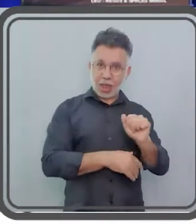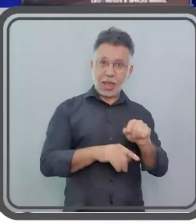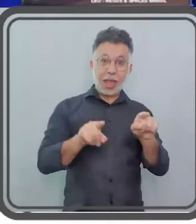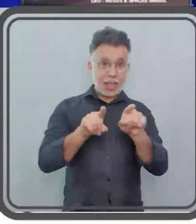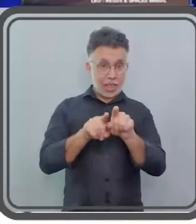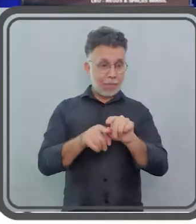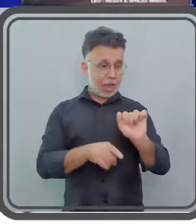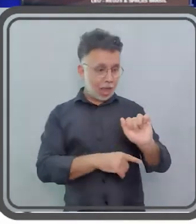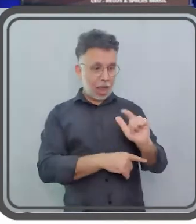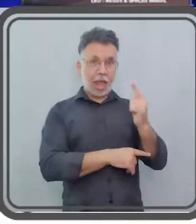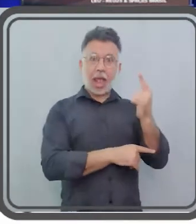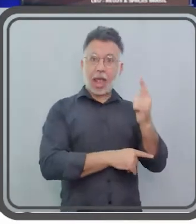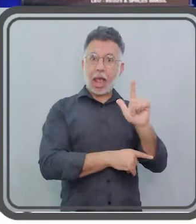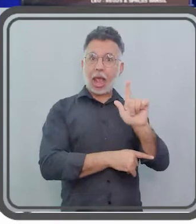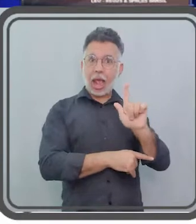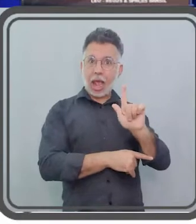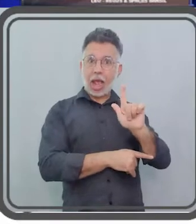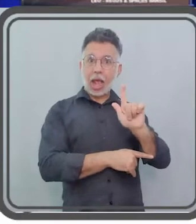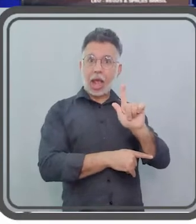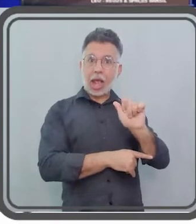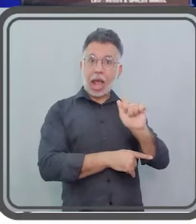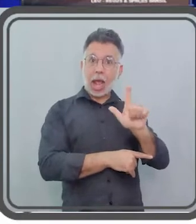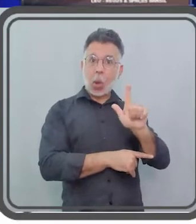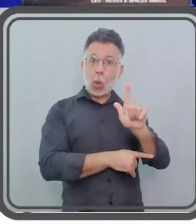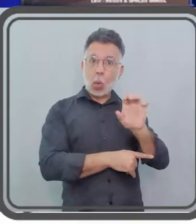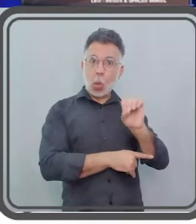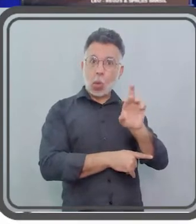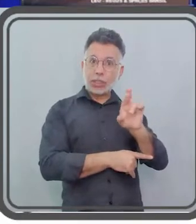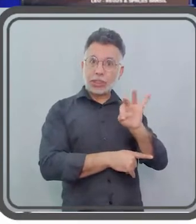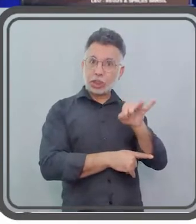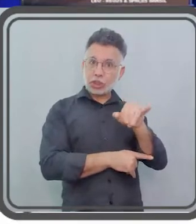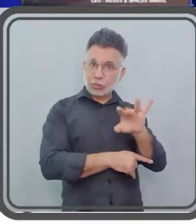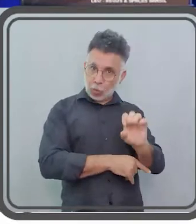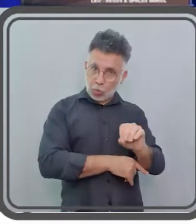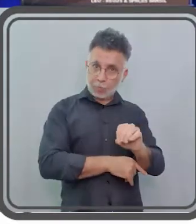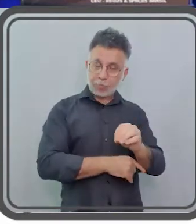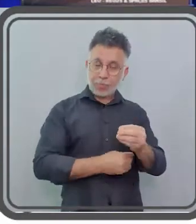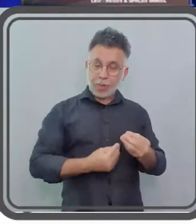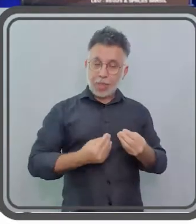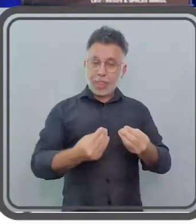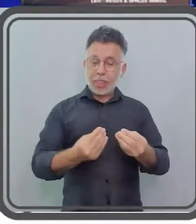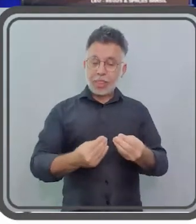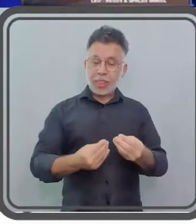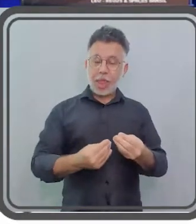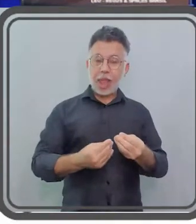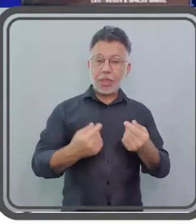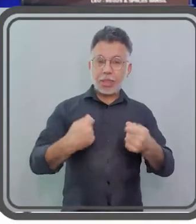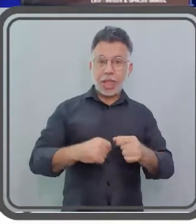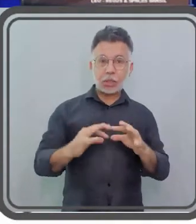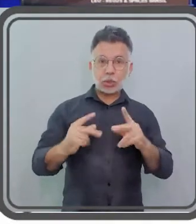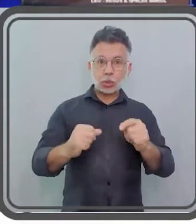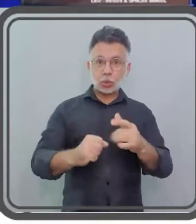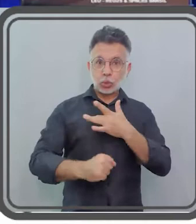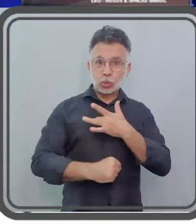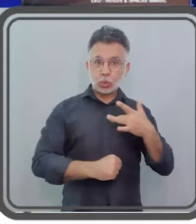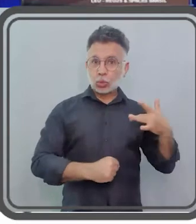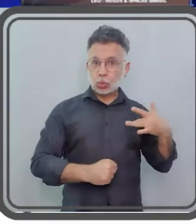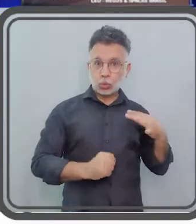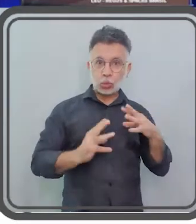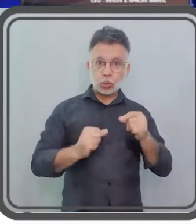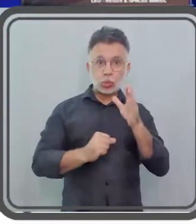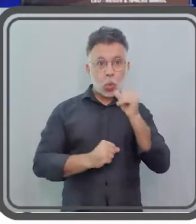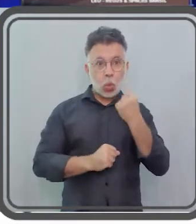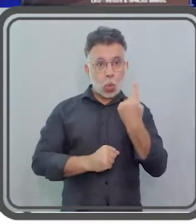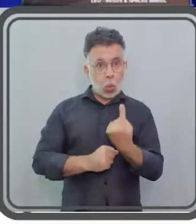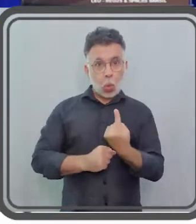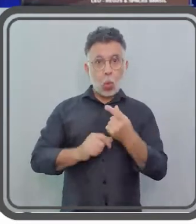algoritmos para atender as necessidades da saúde integral dos funcionários. A gente tem numa plataforma